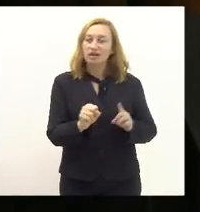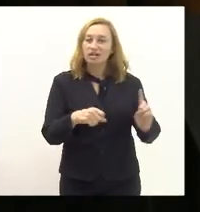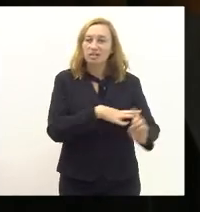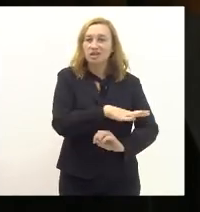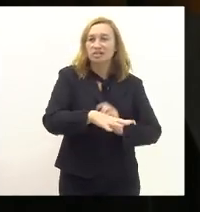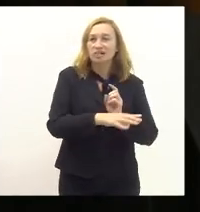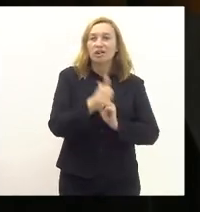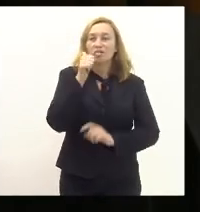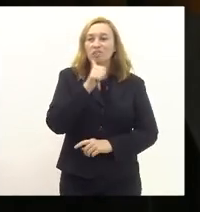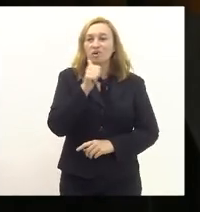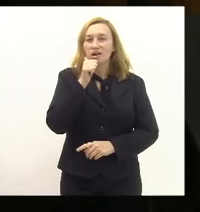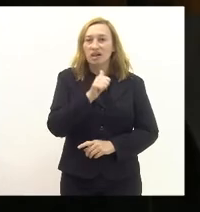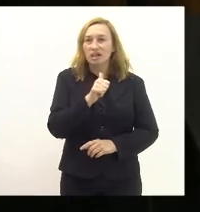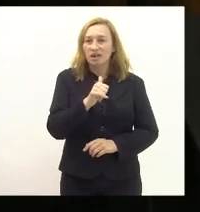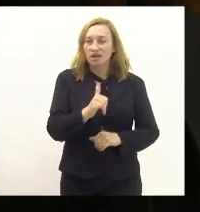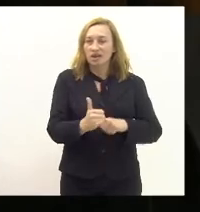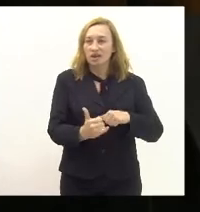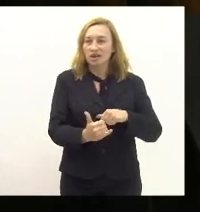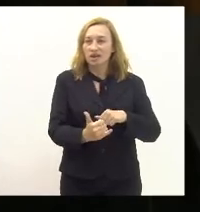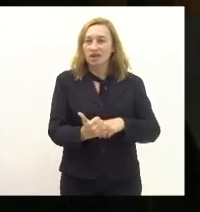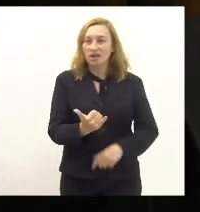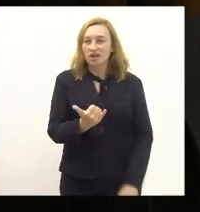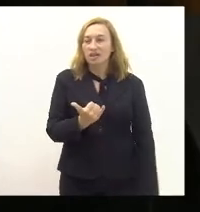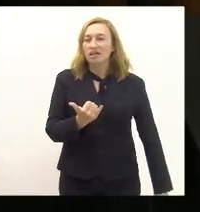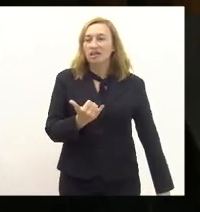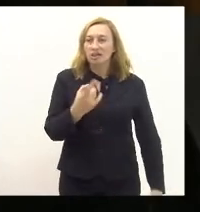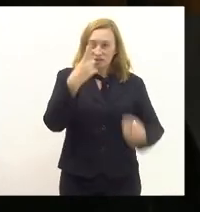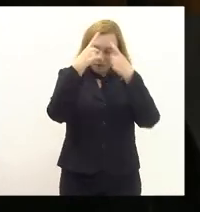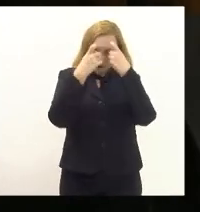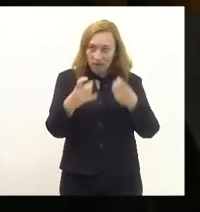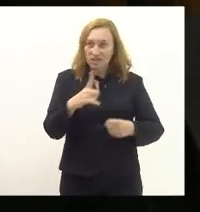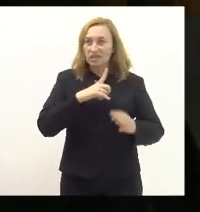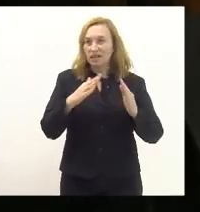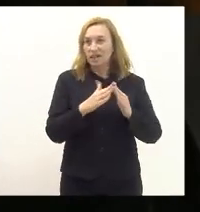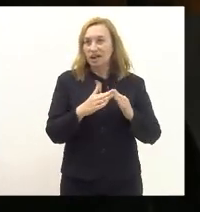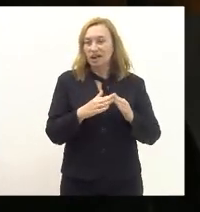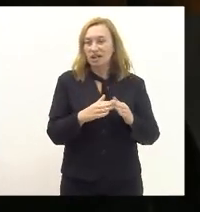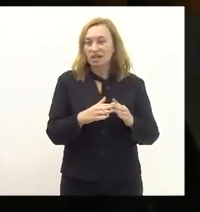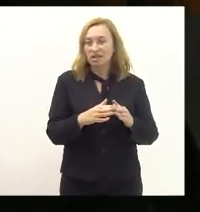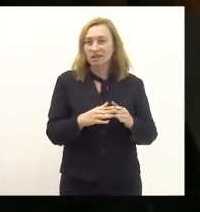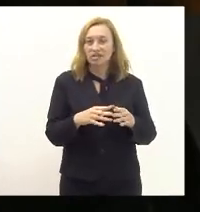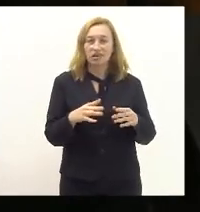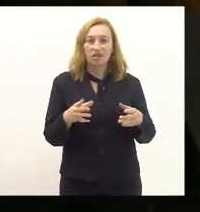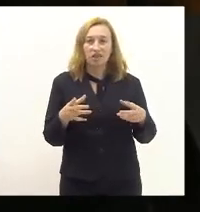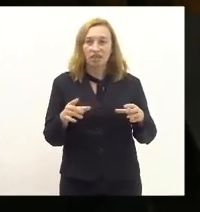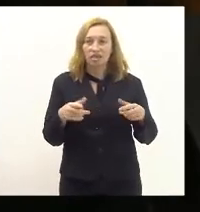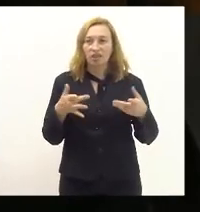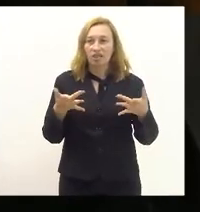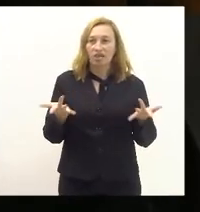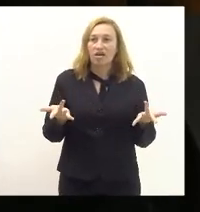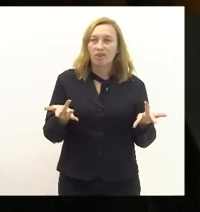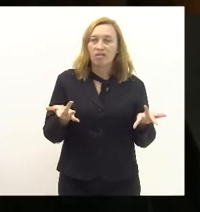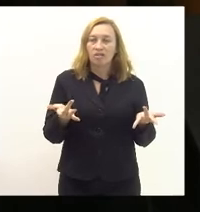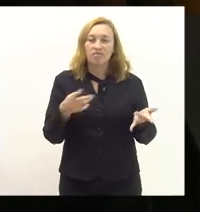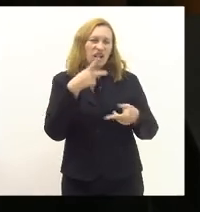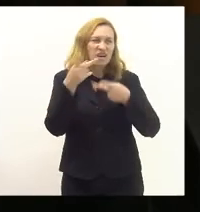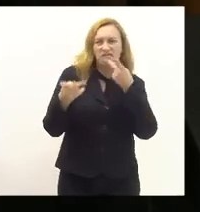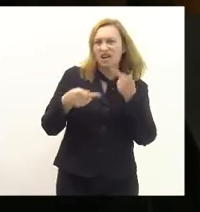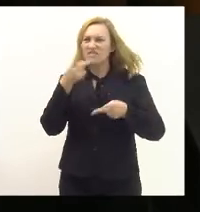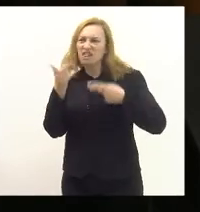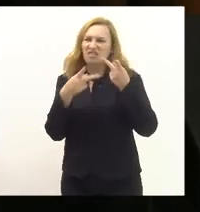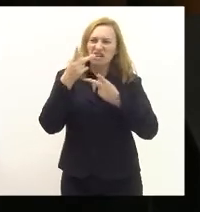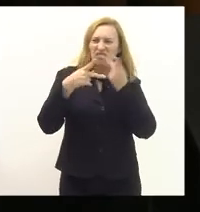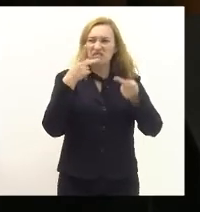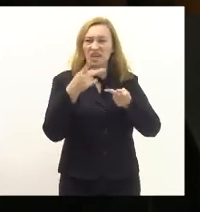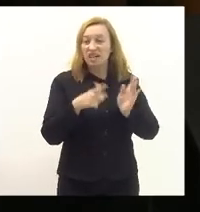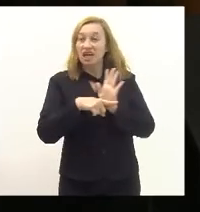para mulheres vítimas de violência doméstica. Não adianta fazer uma palhaçada de ficar o tempo inteiro falando que somos a favor